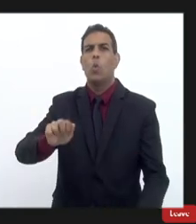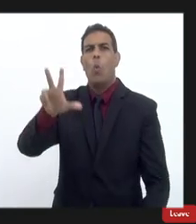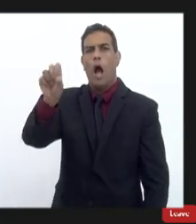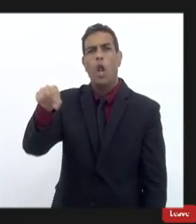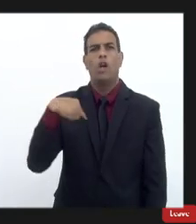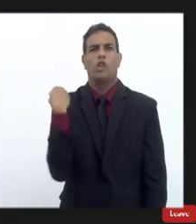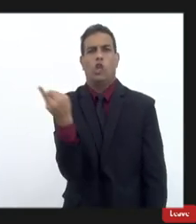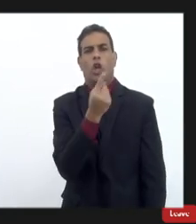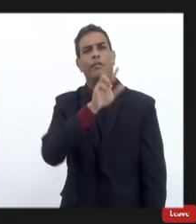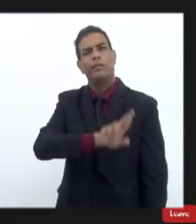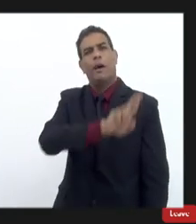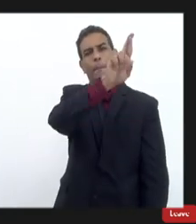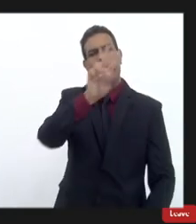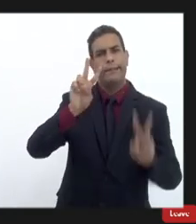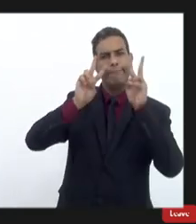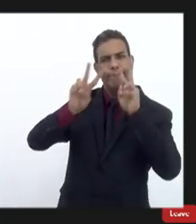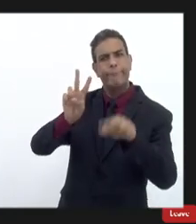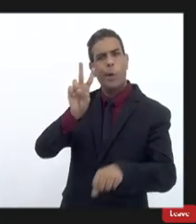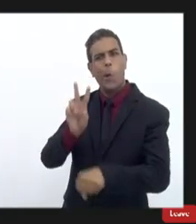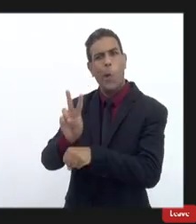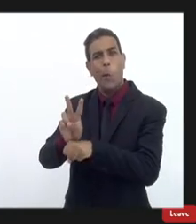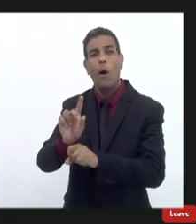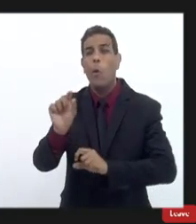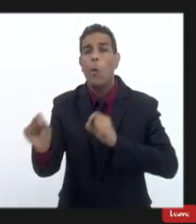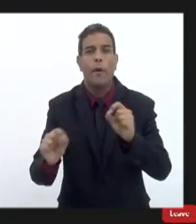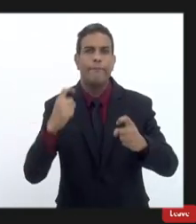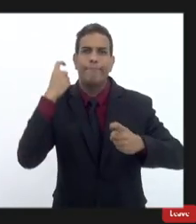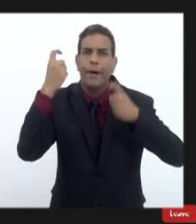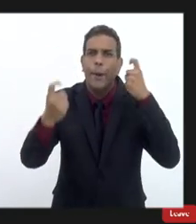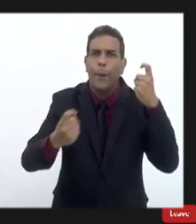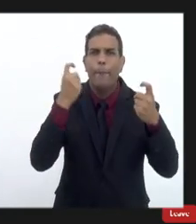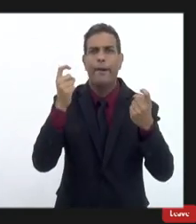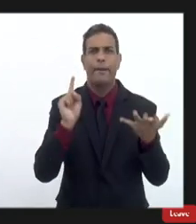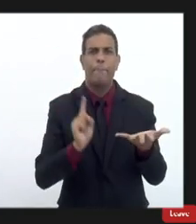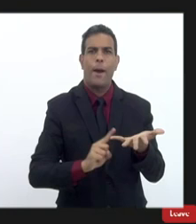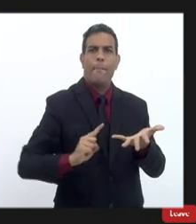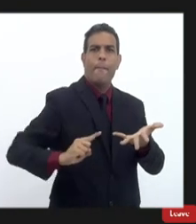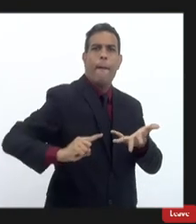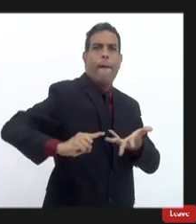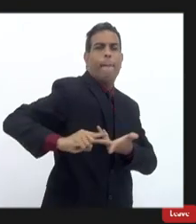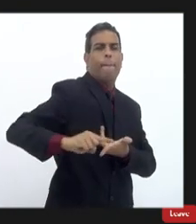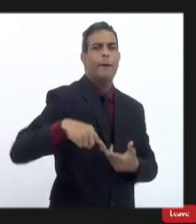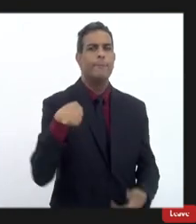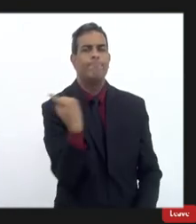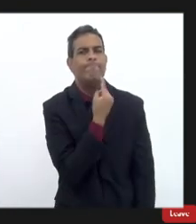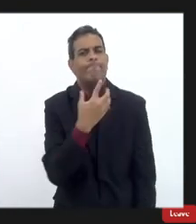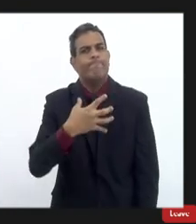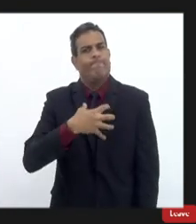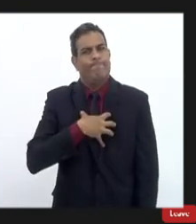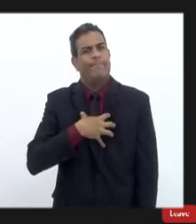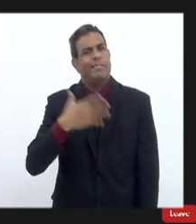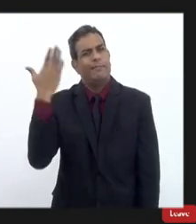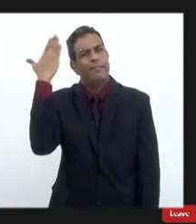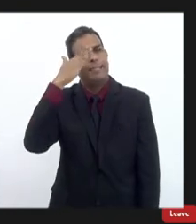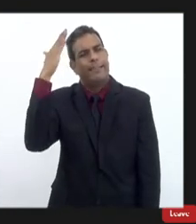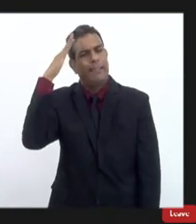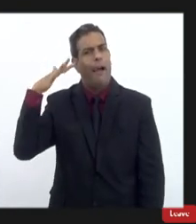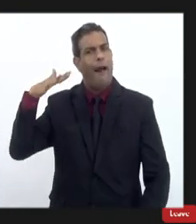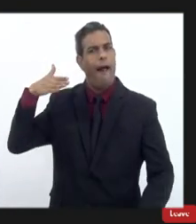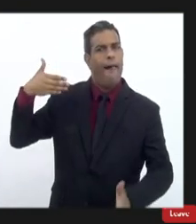E a gente, as preocupações que a gente já vem tendo, né, há algum